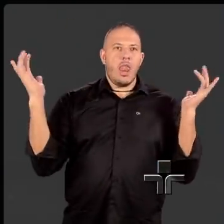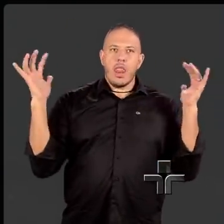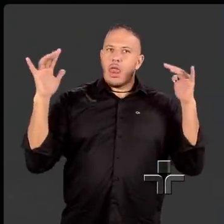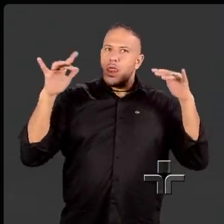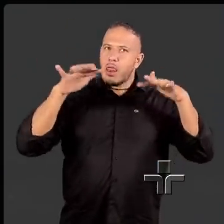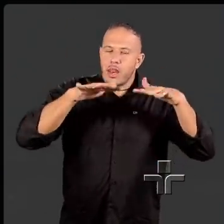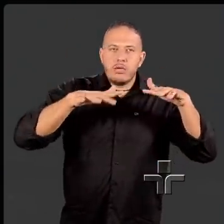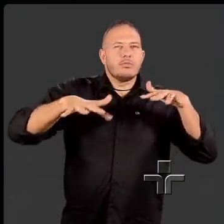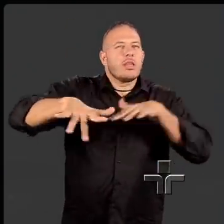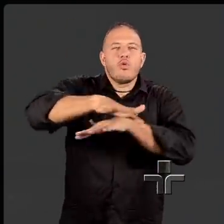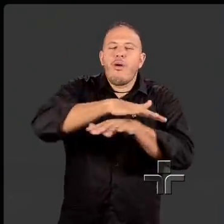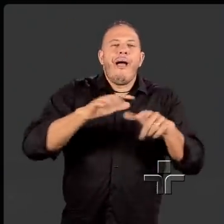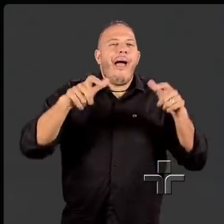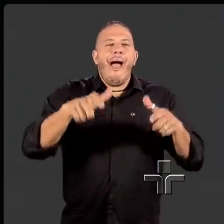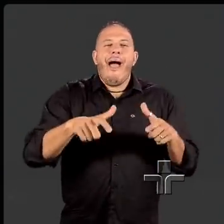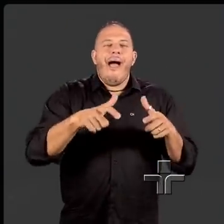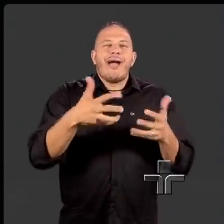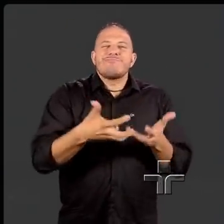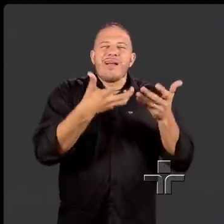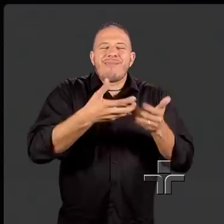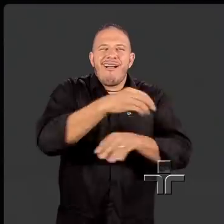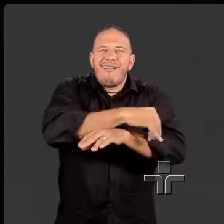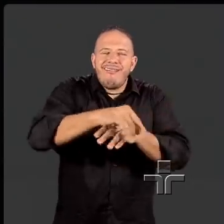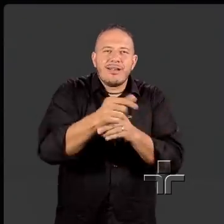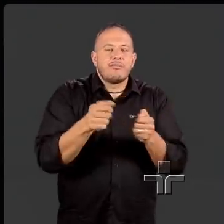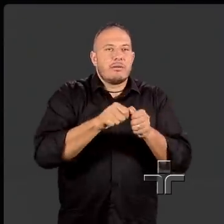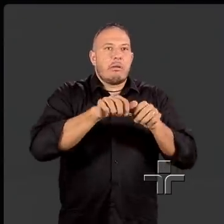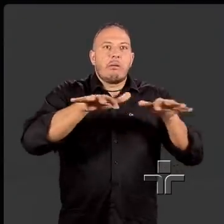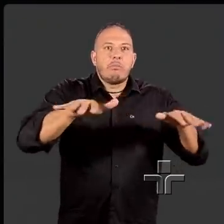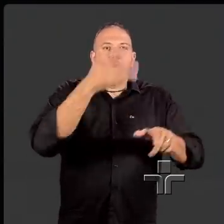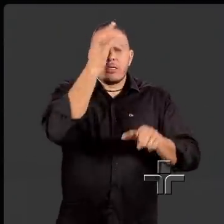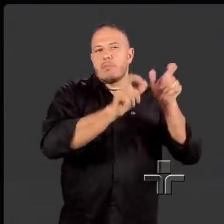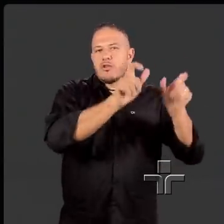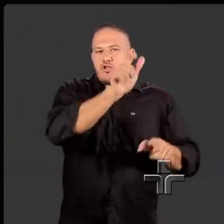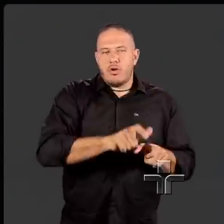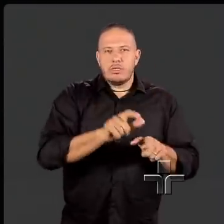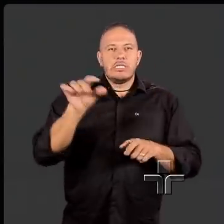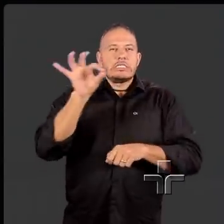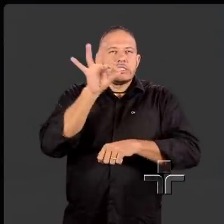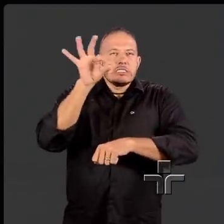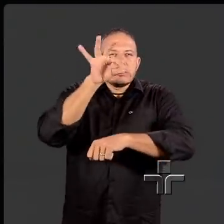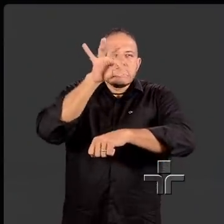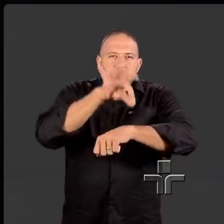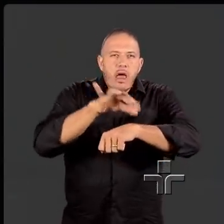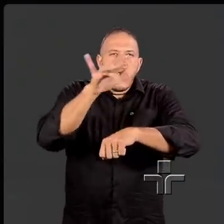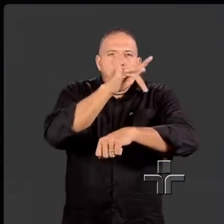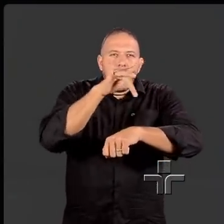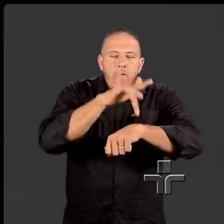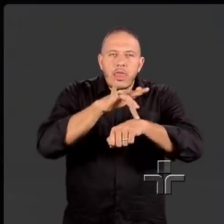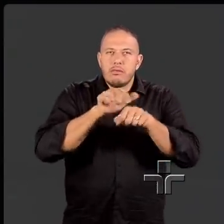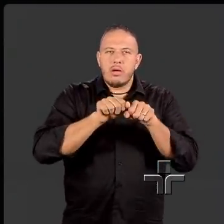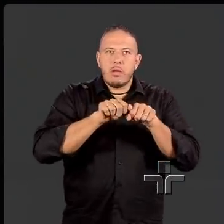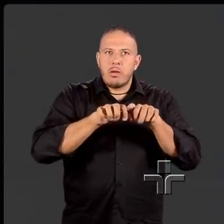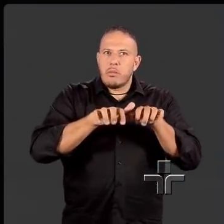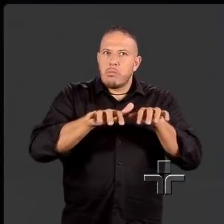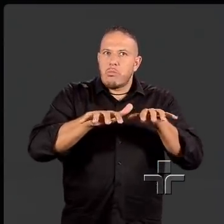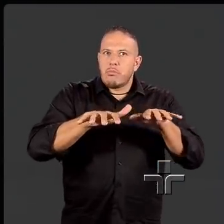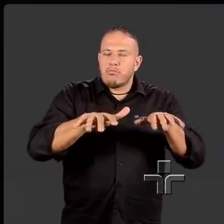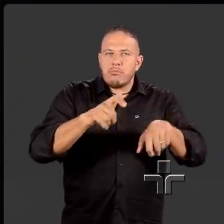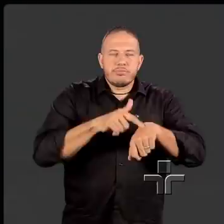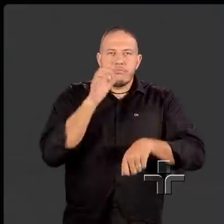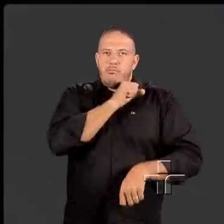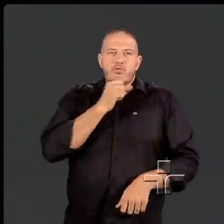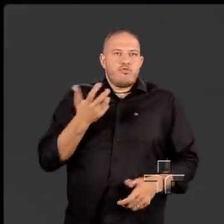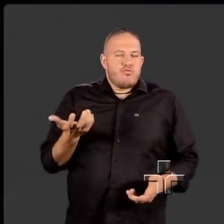franjas dos cinturões verdes, fizeram com que o mosquito tivesse um espalhamento de uma velocidade